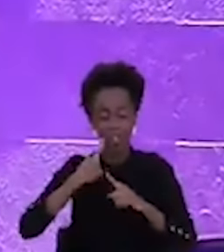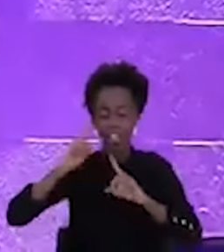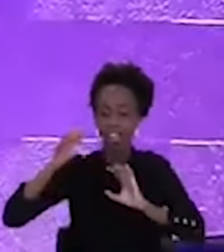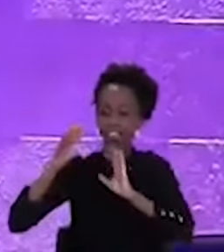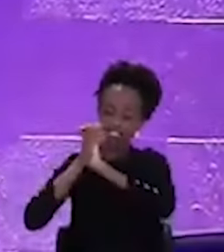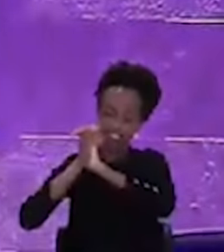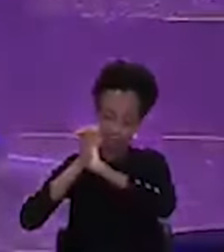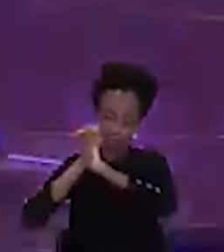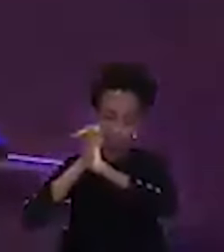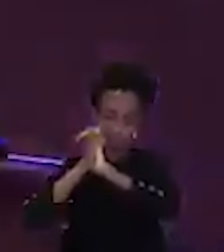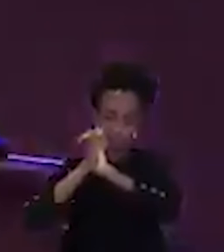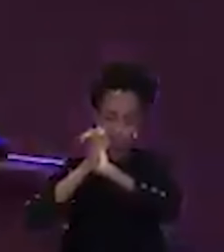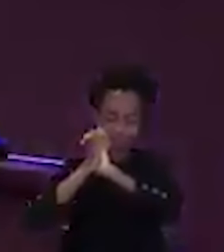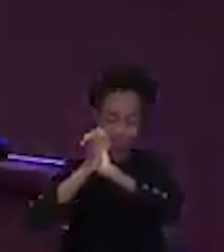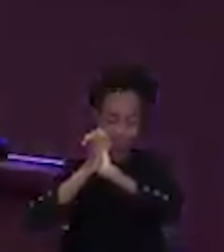com Ele,